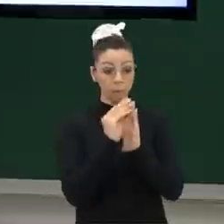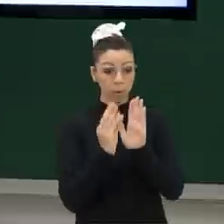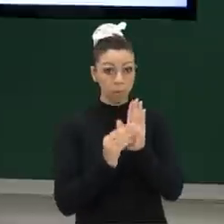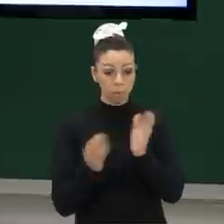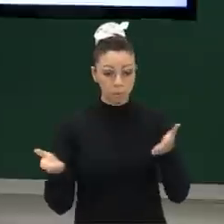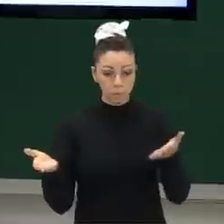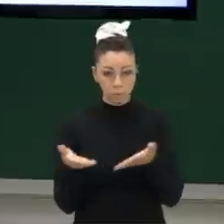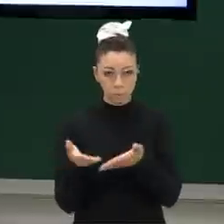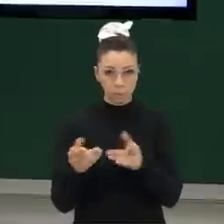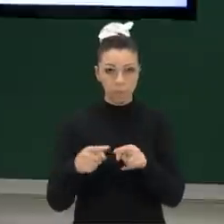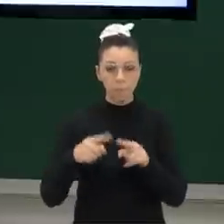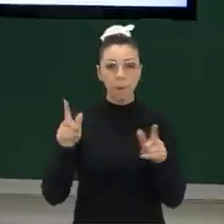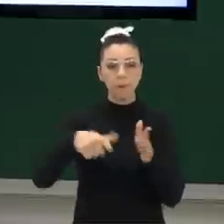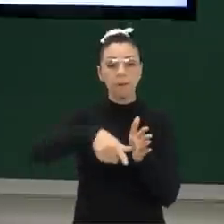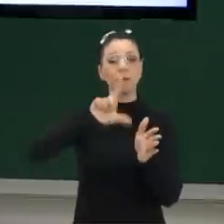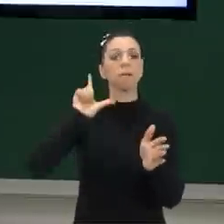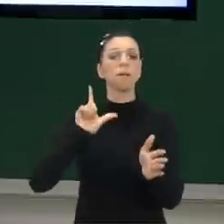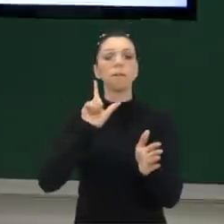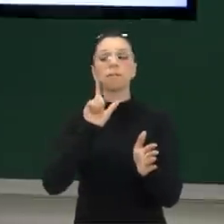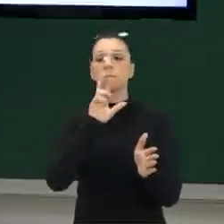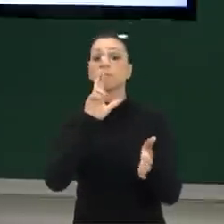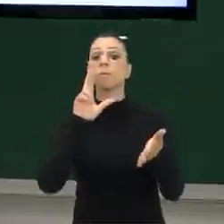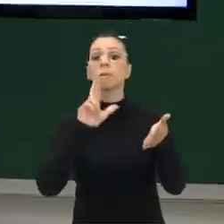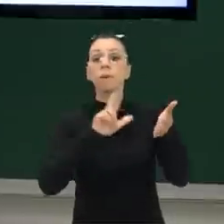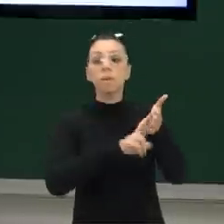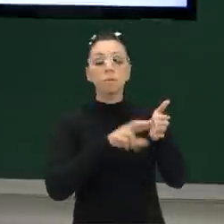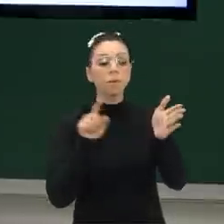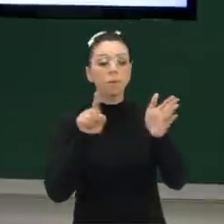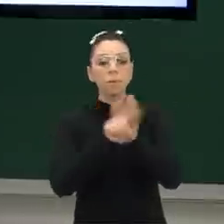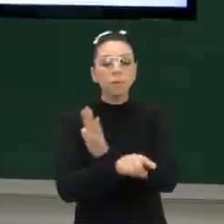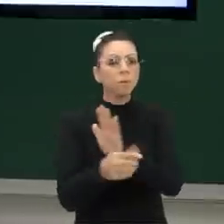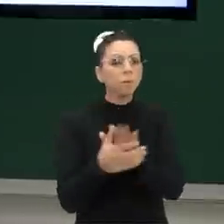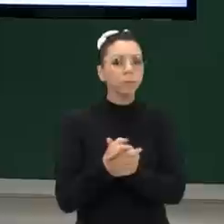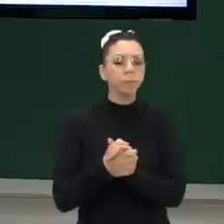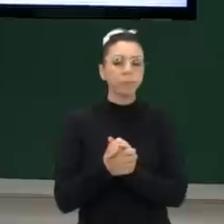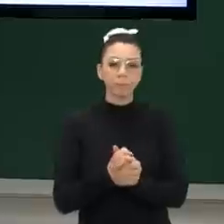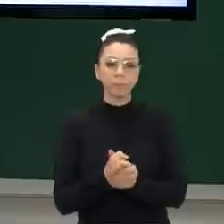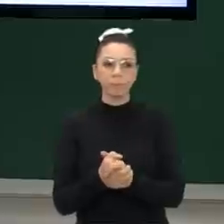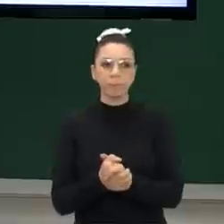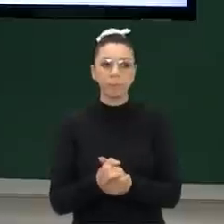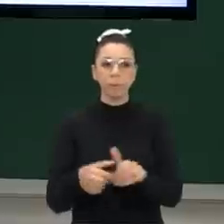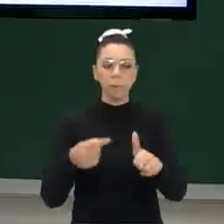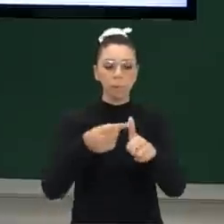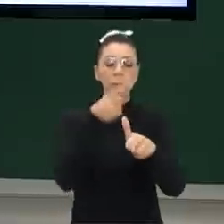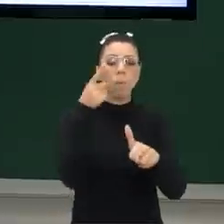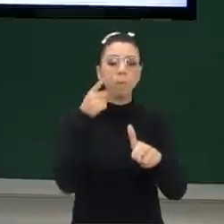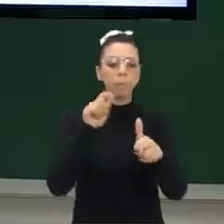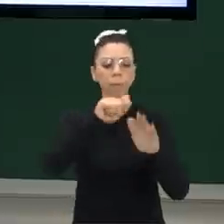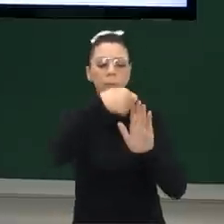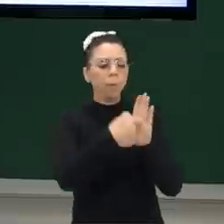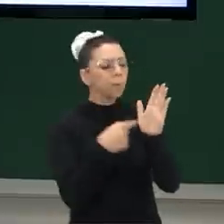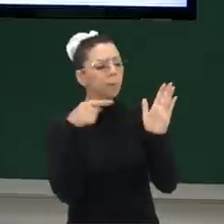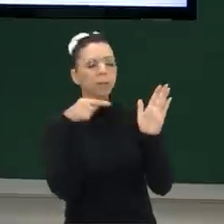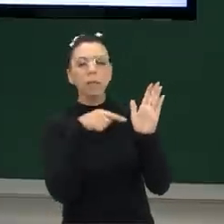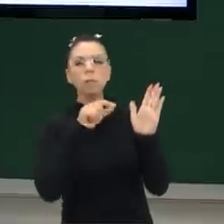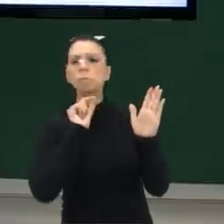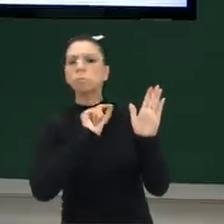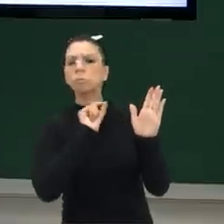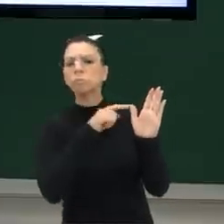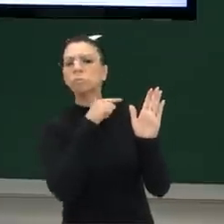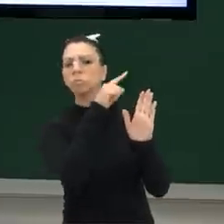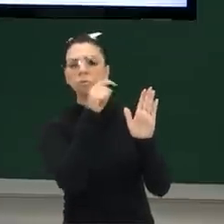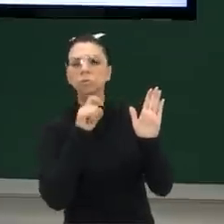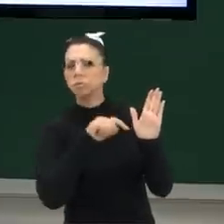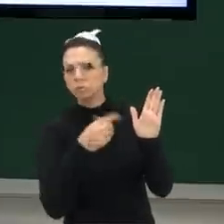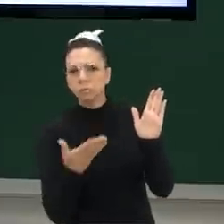O texto fala sobre o quê? Do que a gente está falando nesse texto? Com quem essa